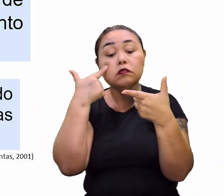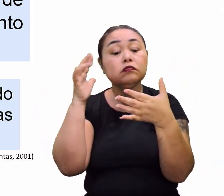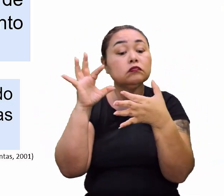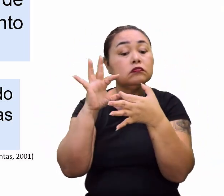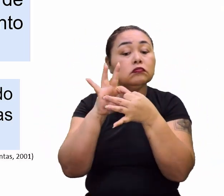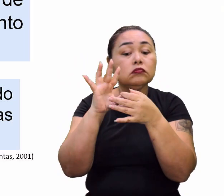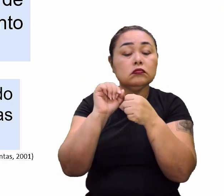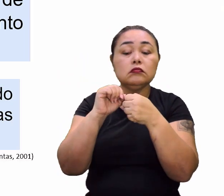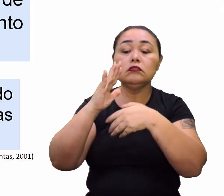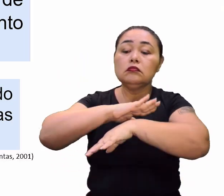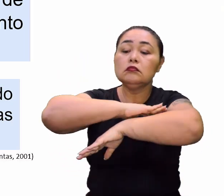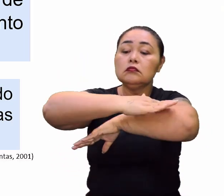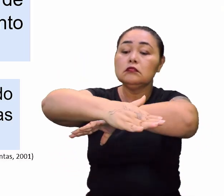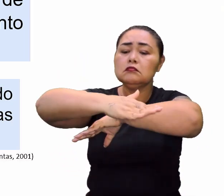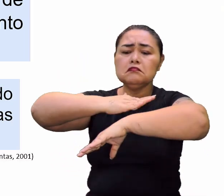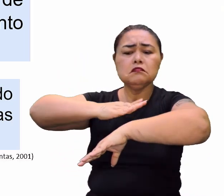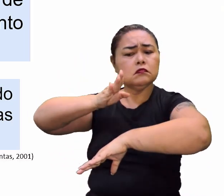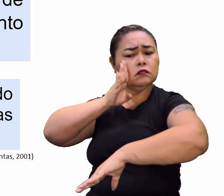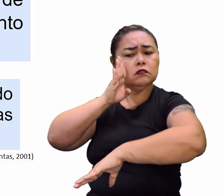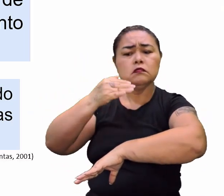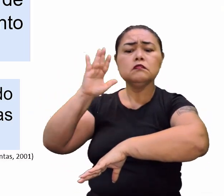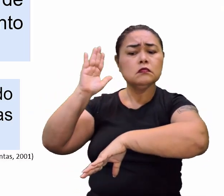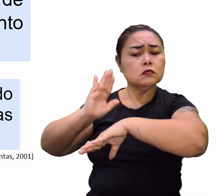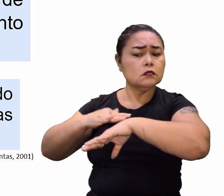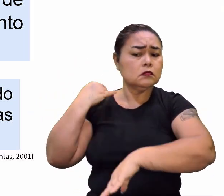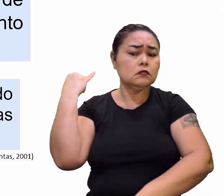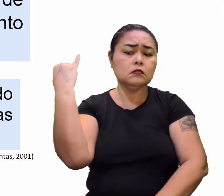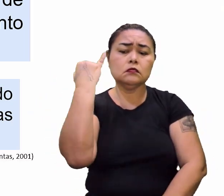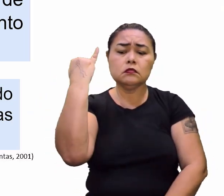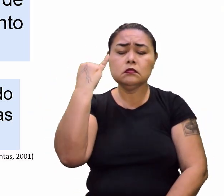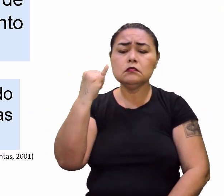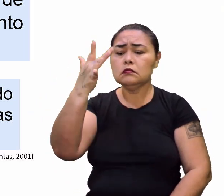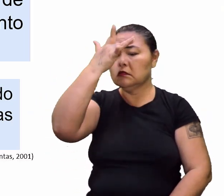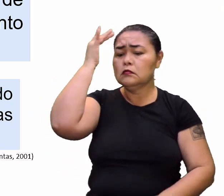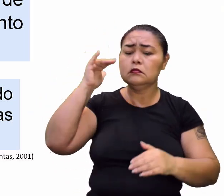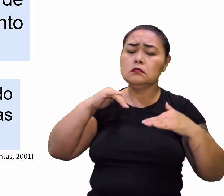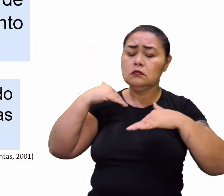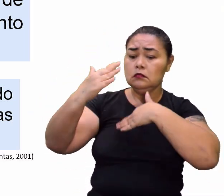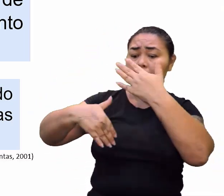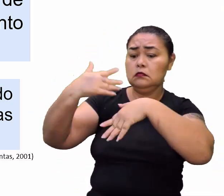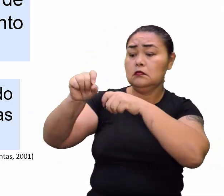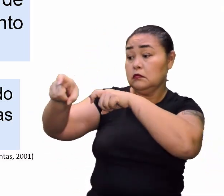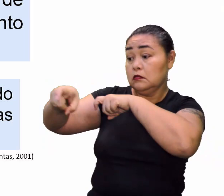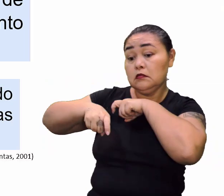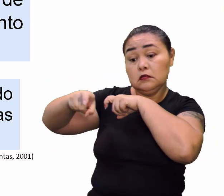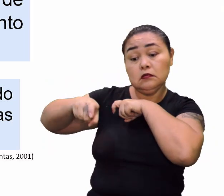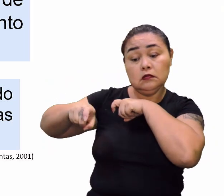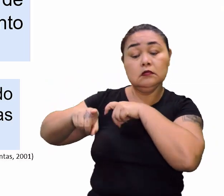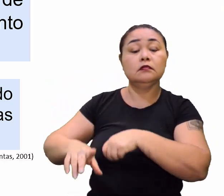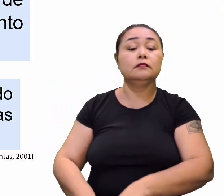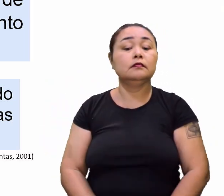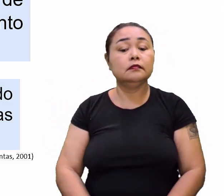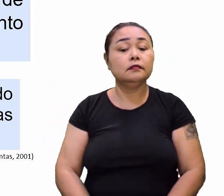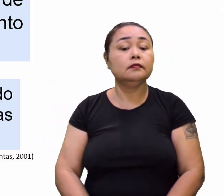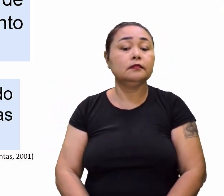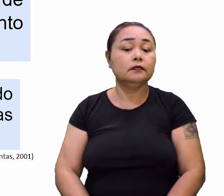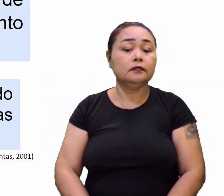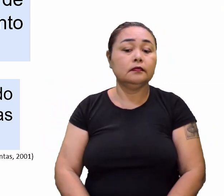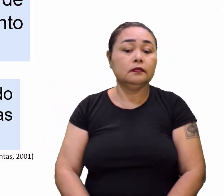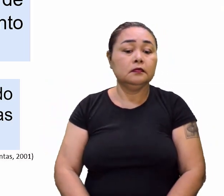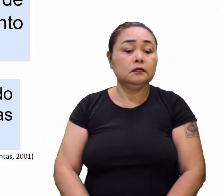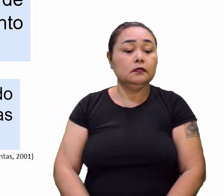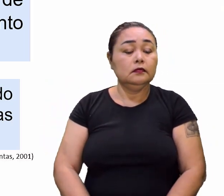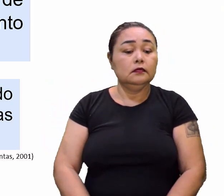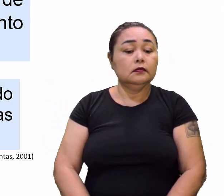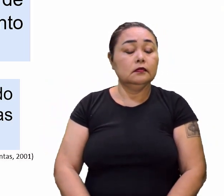a pavimentação foi decisiva. Exatamente. Para o surto de desenvolvimento da agricultura. Muito bem. É isso?